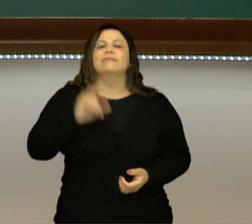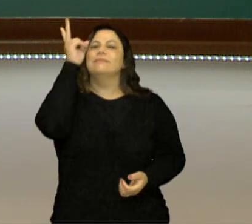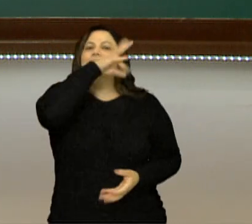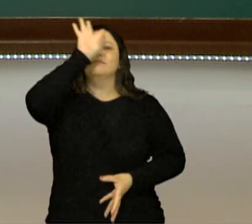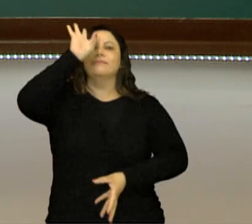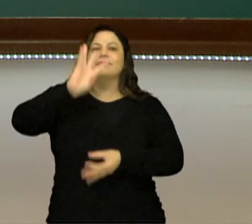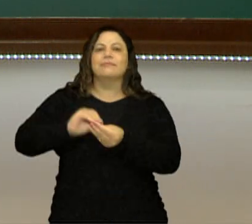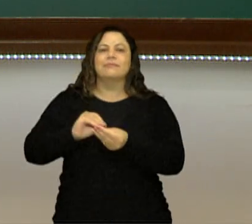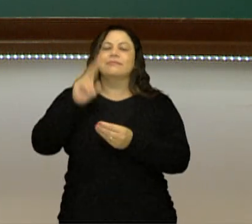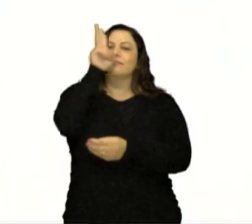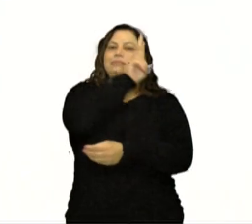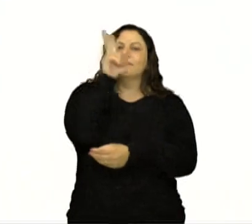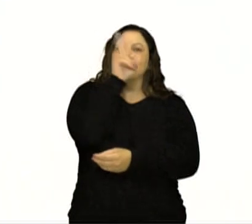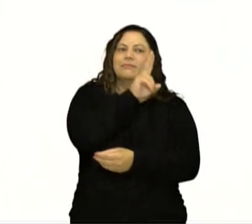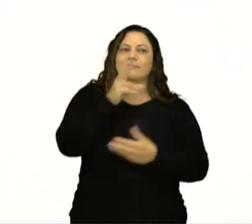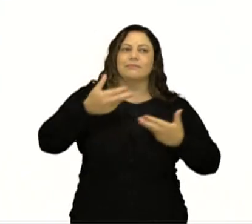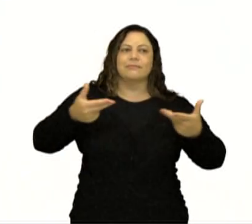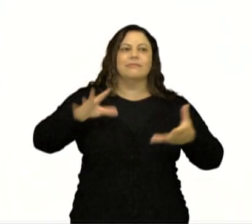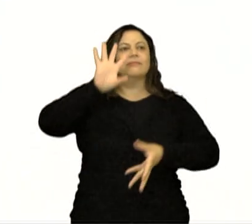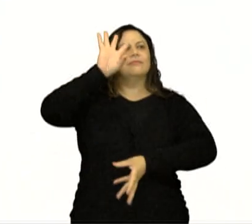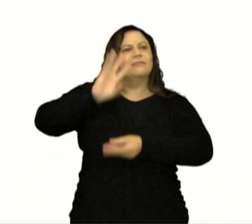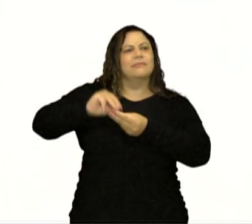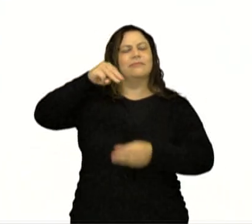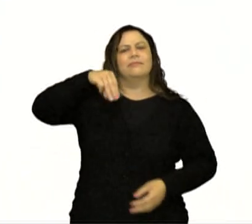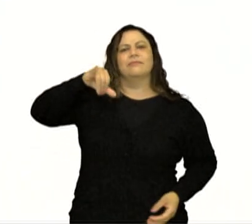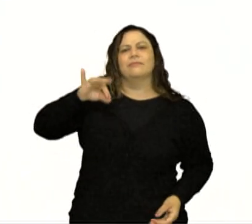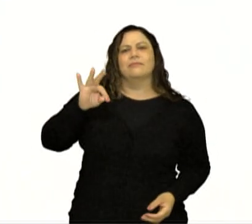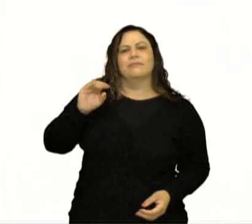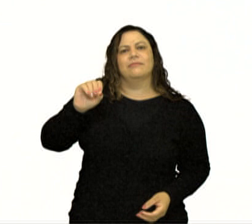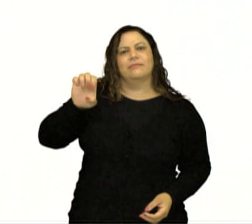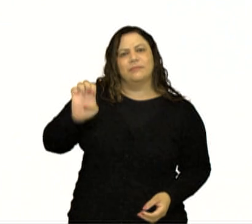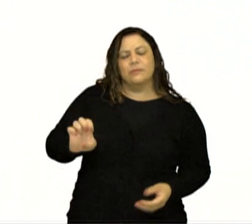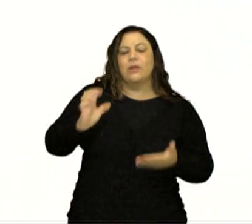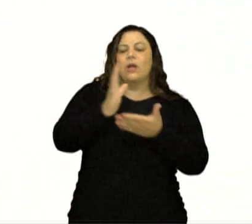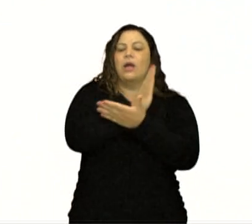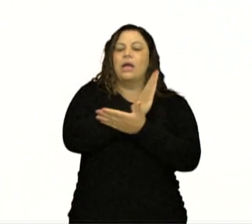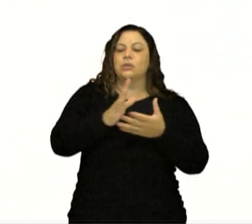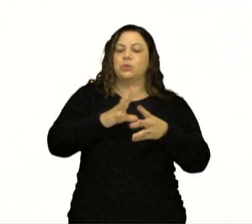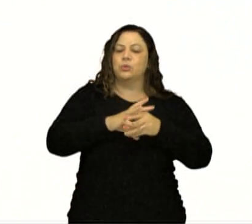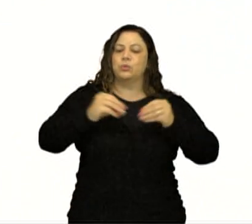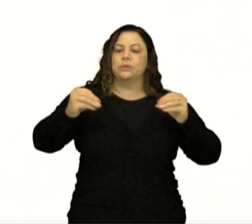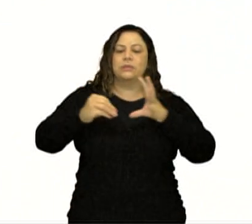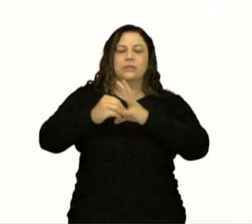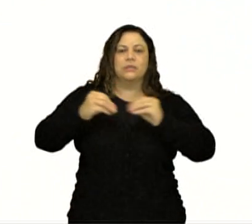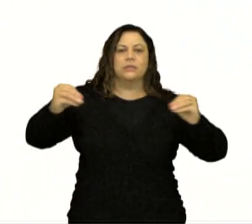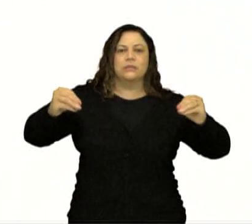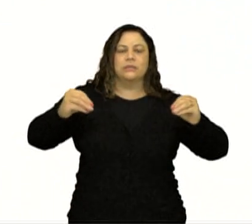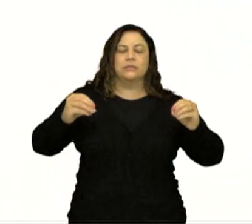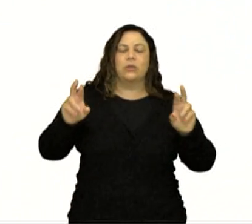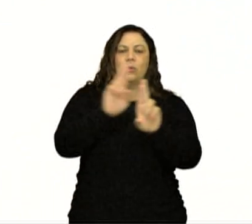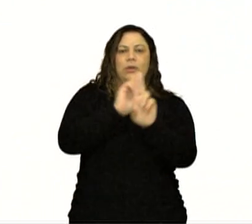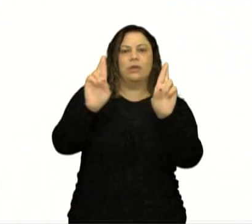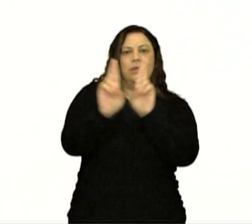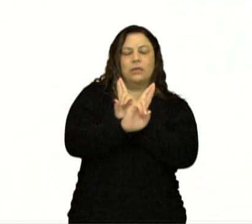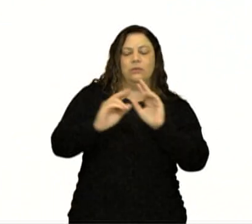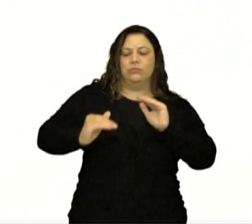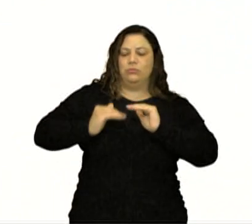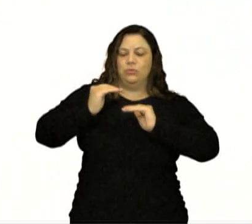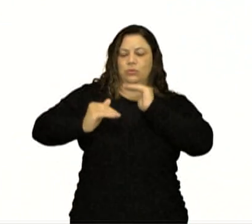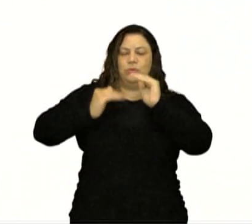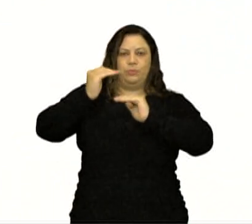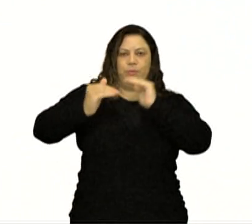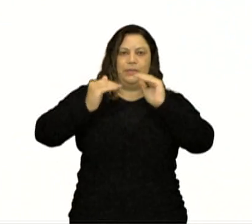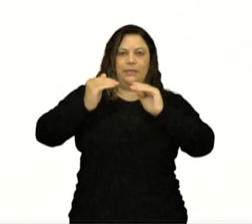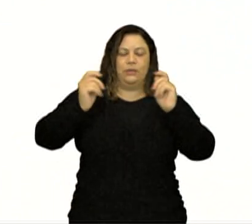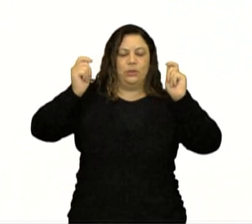então o que a gente falou. Concluímos que a mitose é um processo de divisão celular e está relacionado com o crescimento ou regeneração de